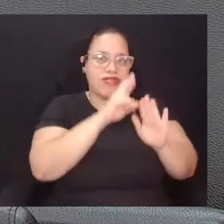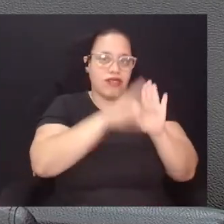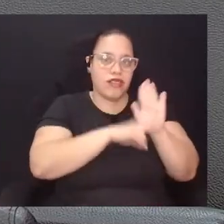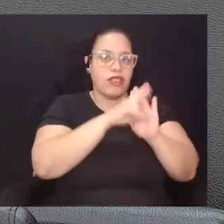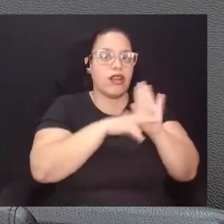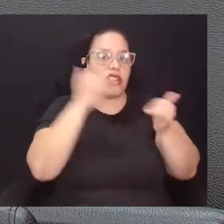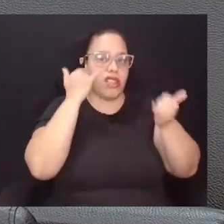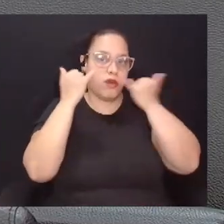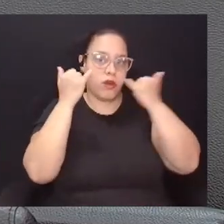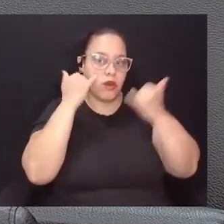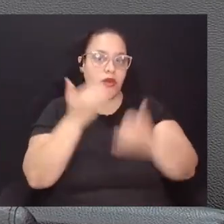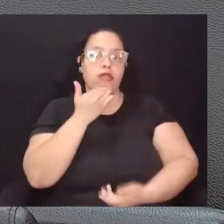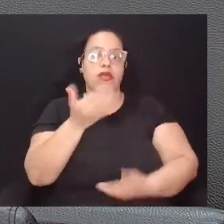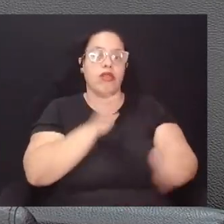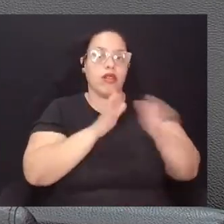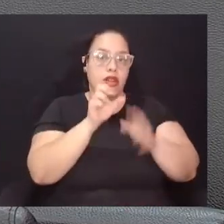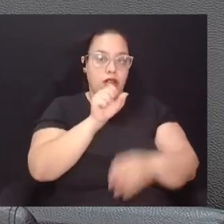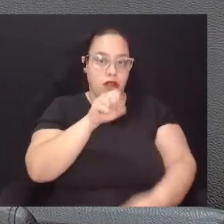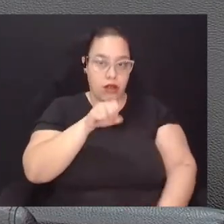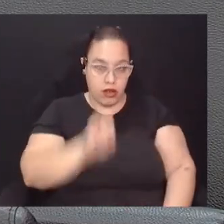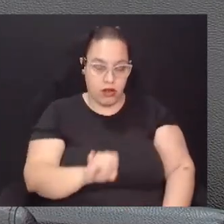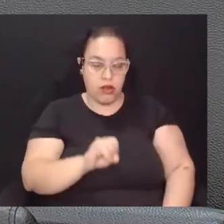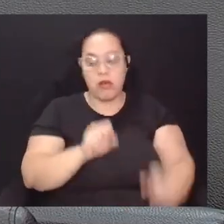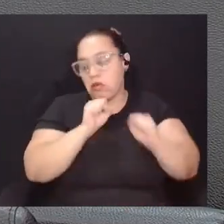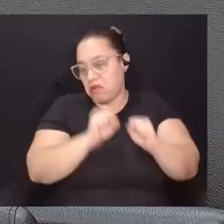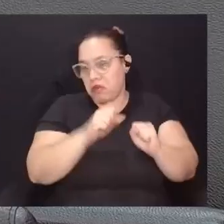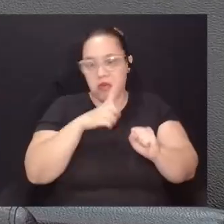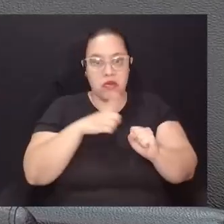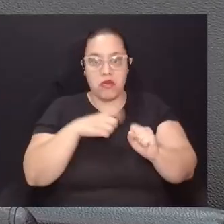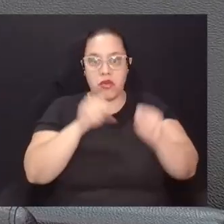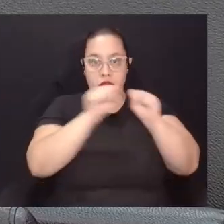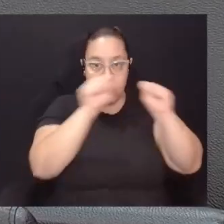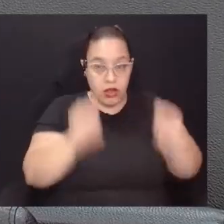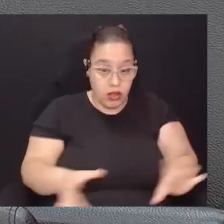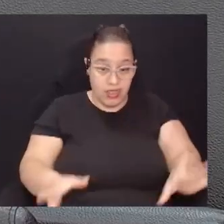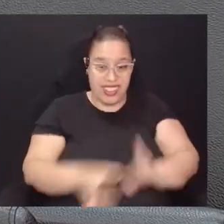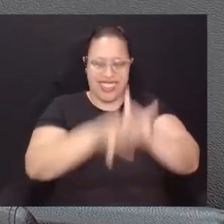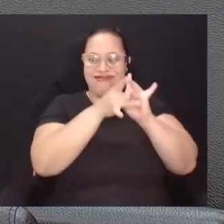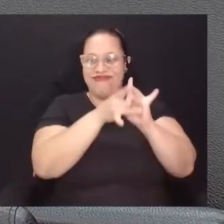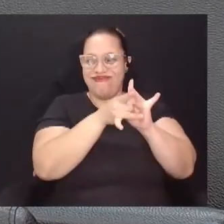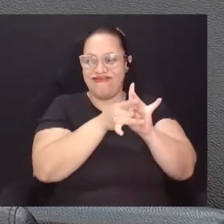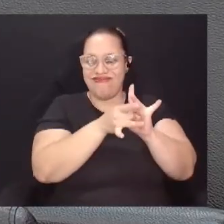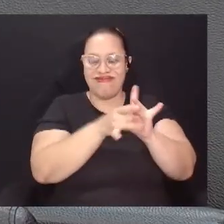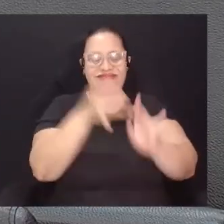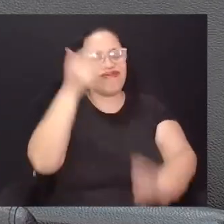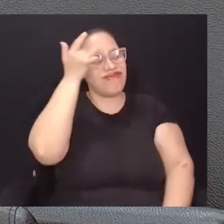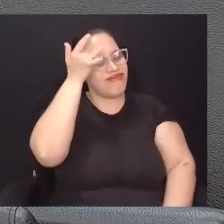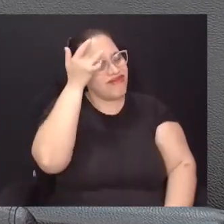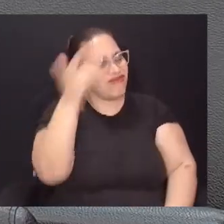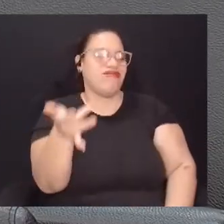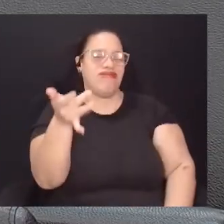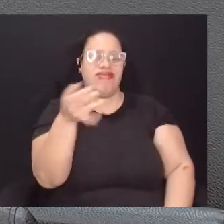fazer um requerimento de informação para pedir acesso àquele SEI, sendo que a gente poderia já ter esse sistema integrado. E isso